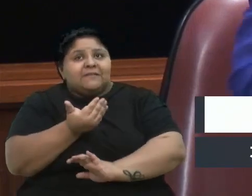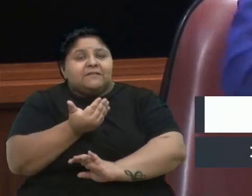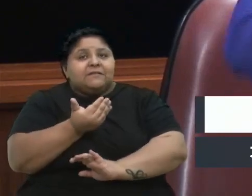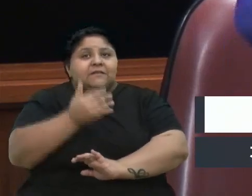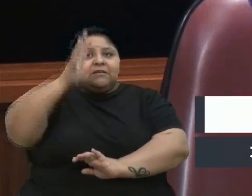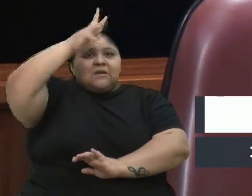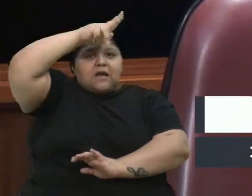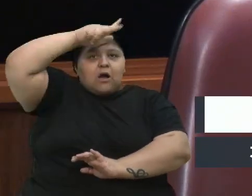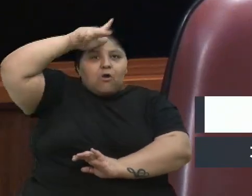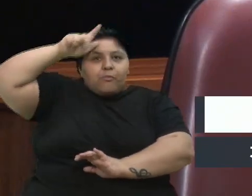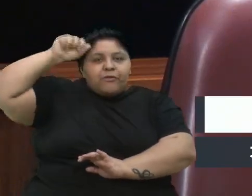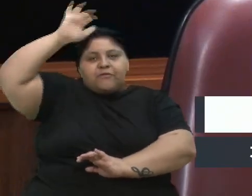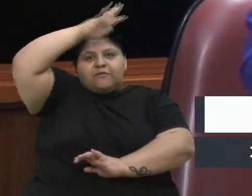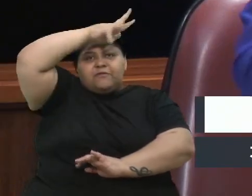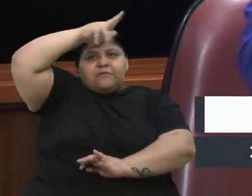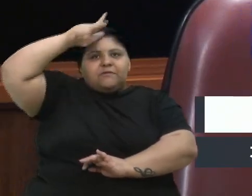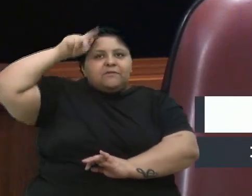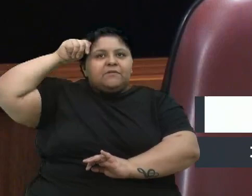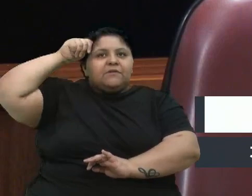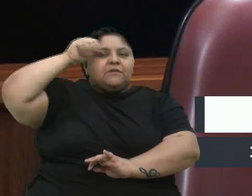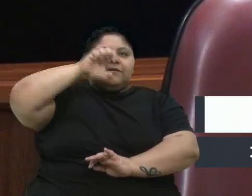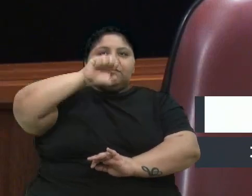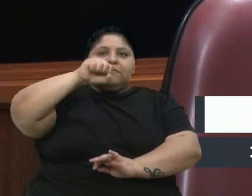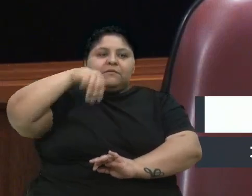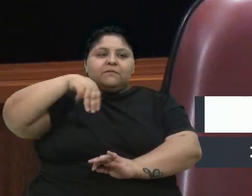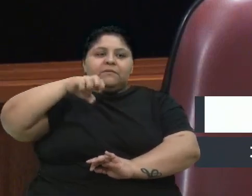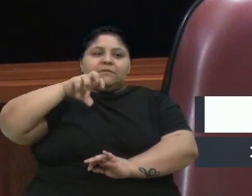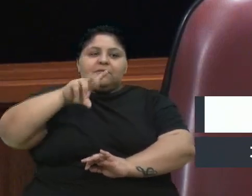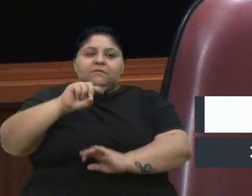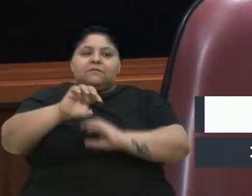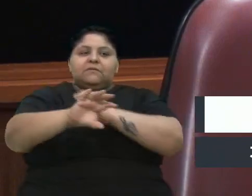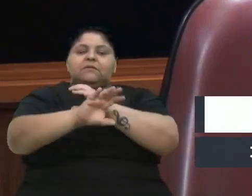prefeito municipal, à SMED, um olhar